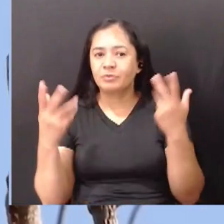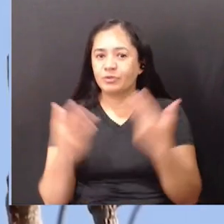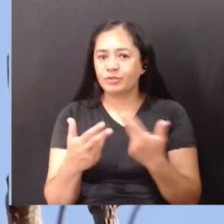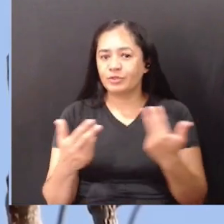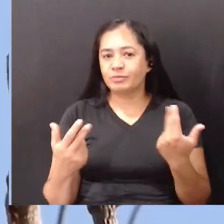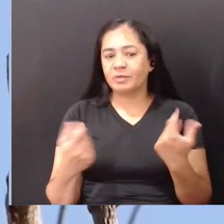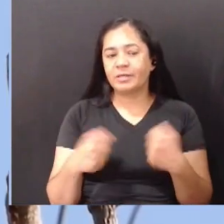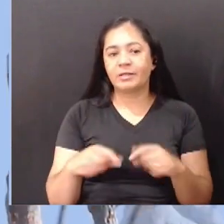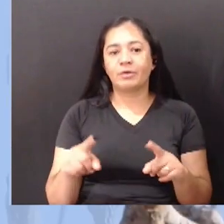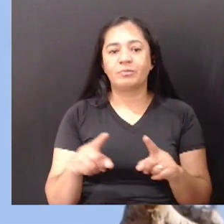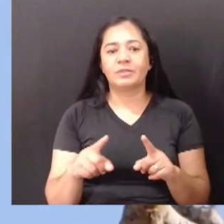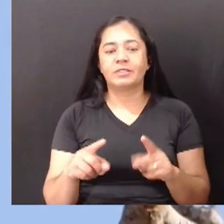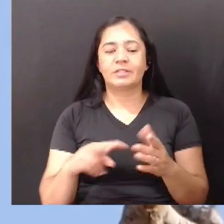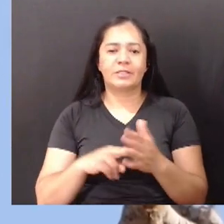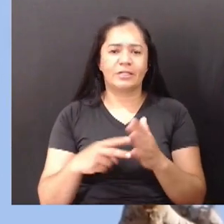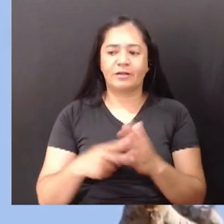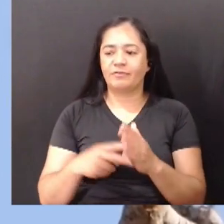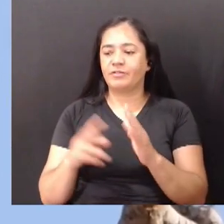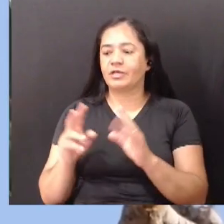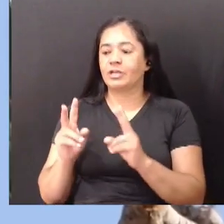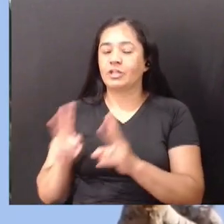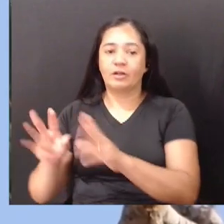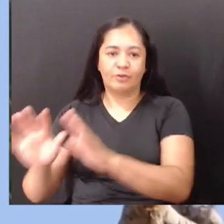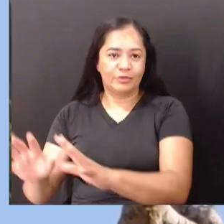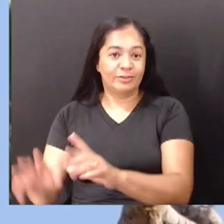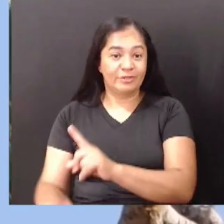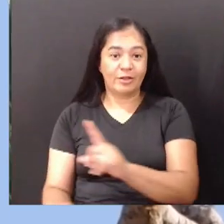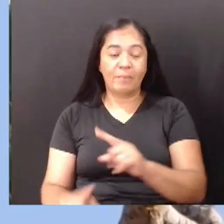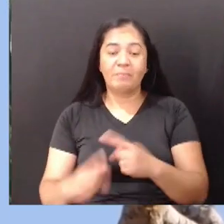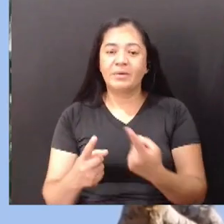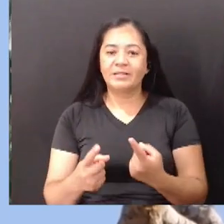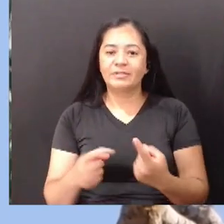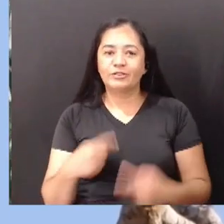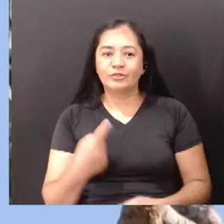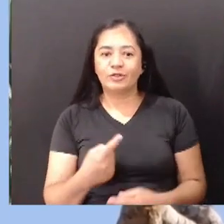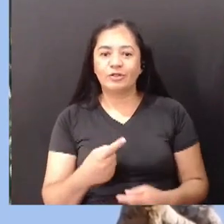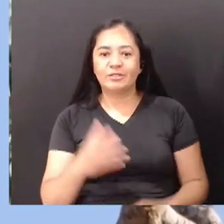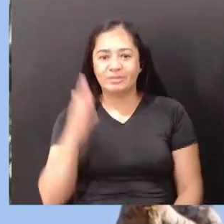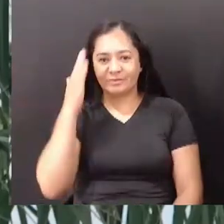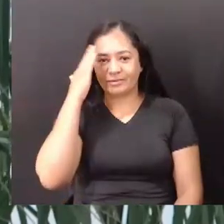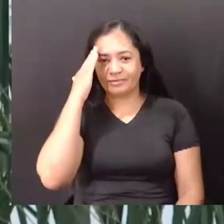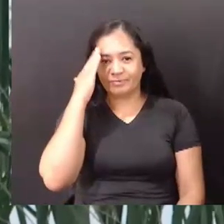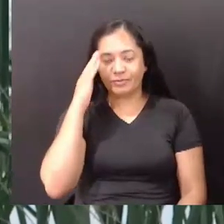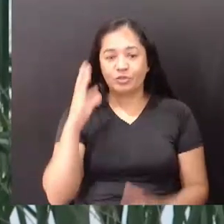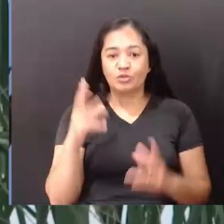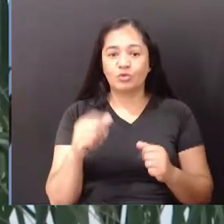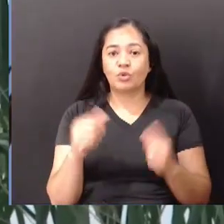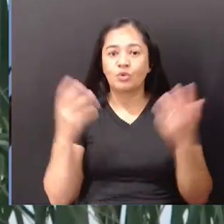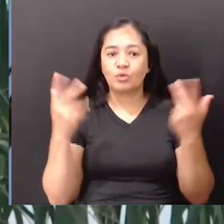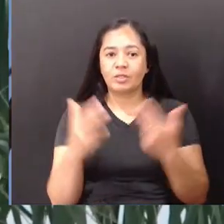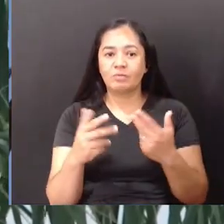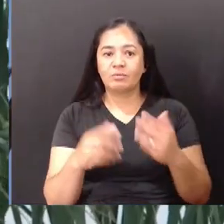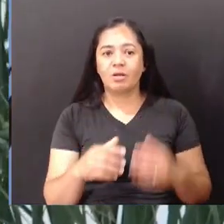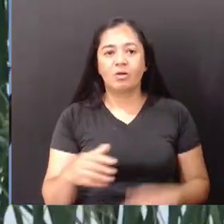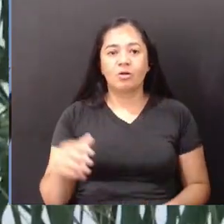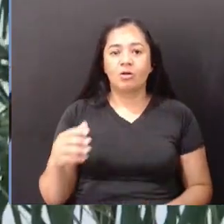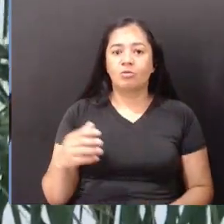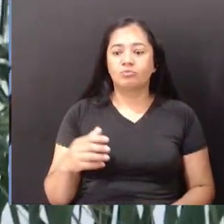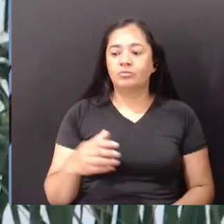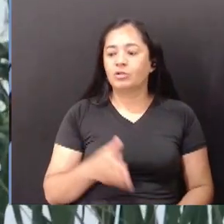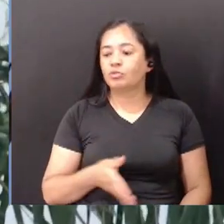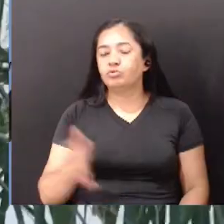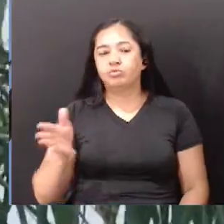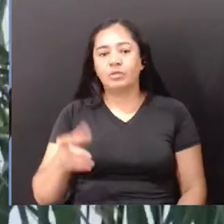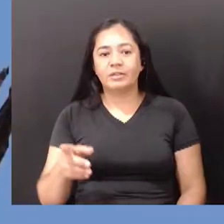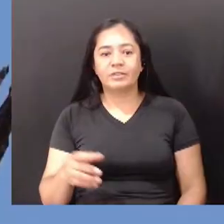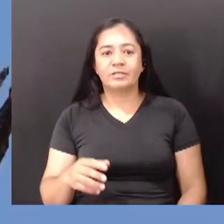aparições, né, que não necessariamente significa que o animal se estabeleceu aqui, mas todo animal que passa por